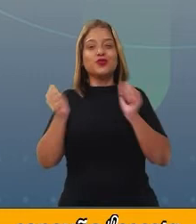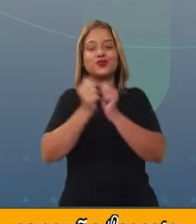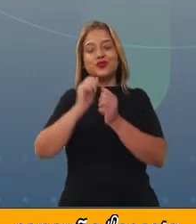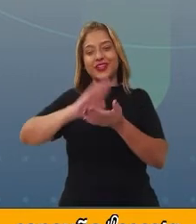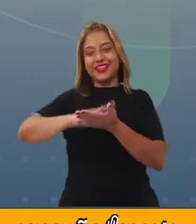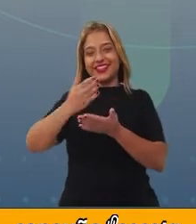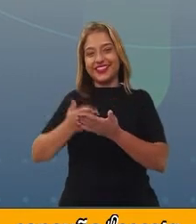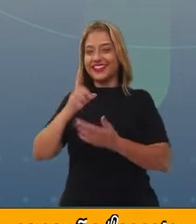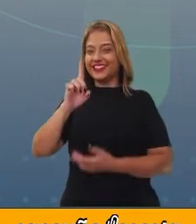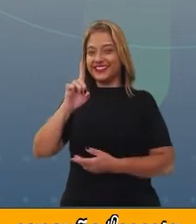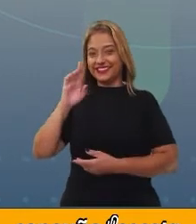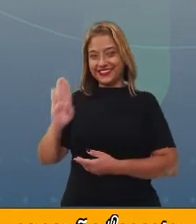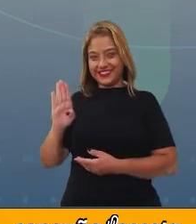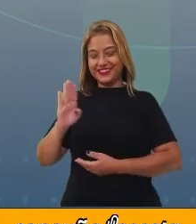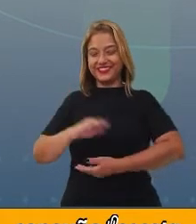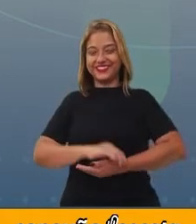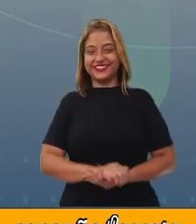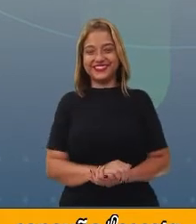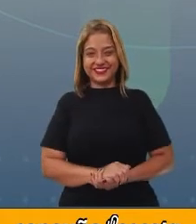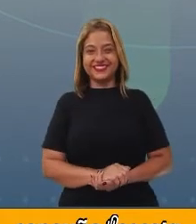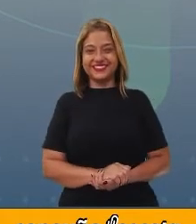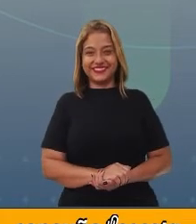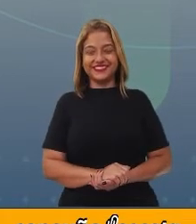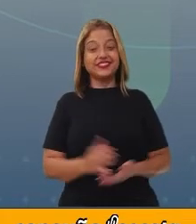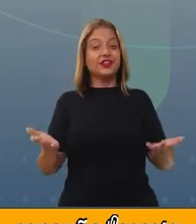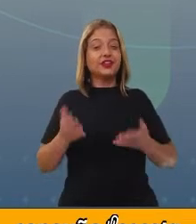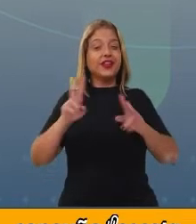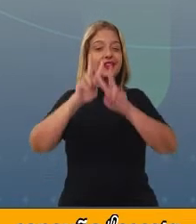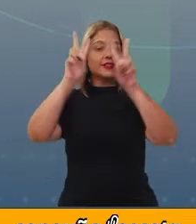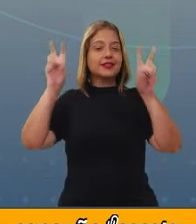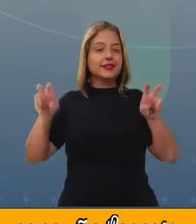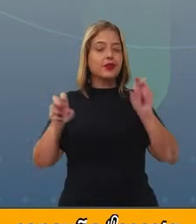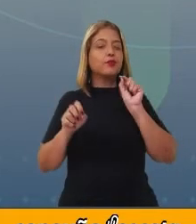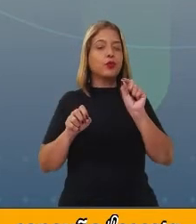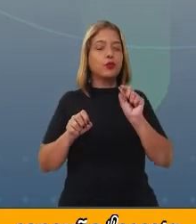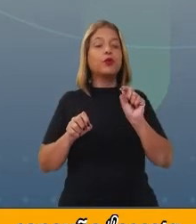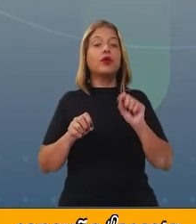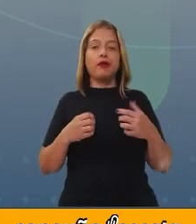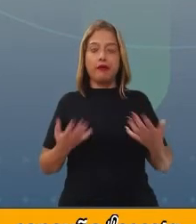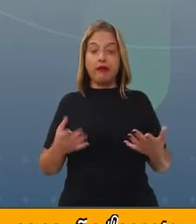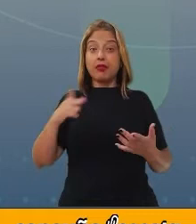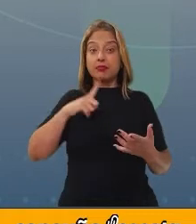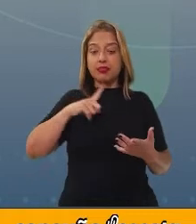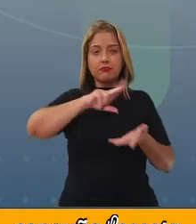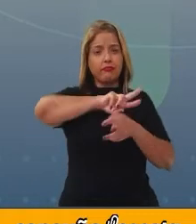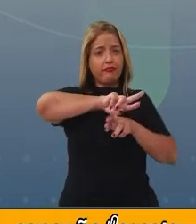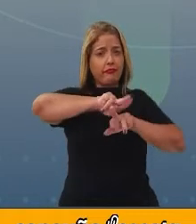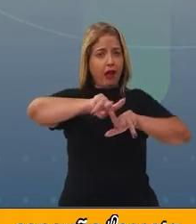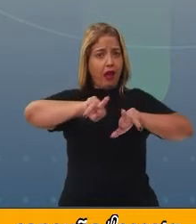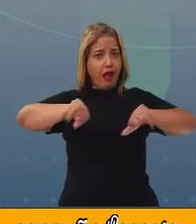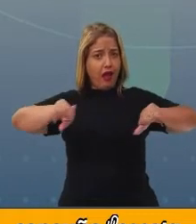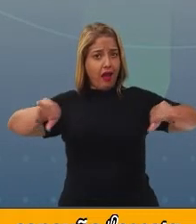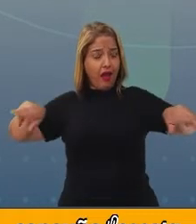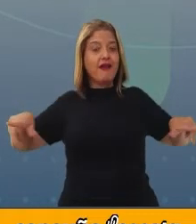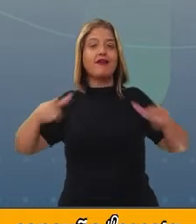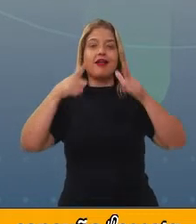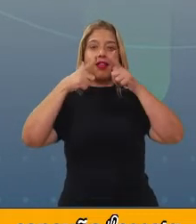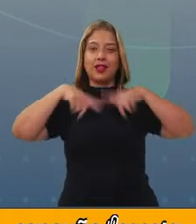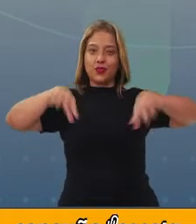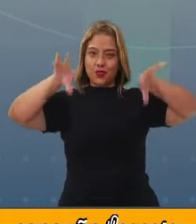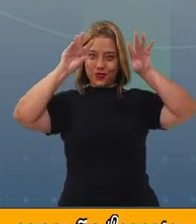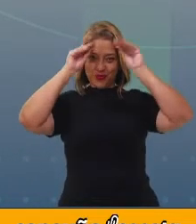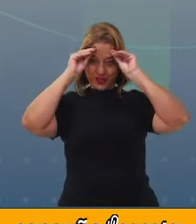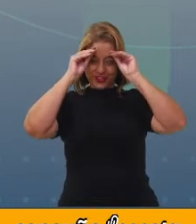nossa intérprete, a Débora. E o tema da nossa aula de hoje é variações